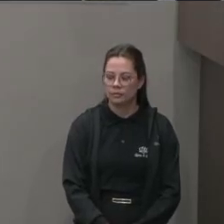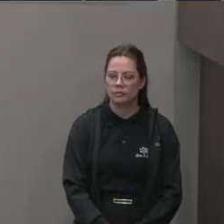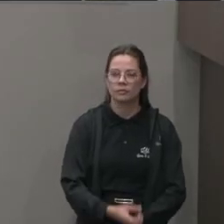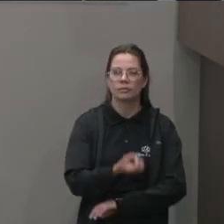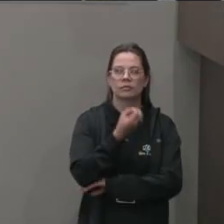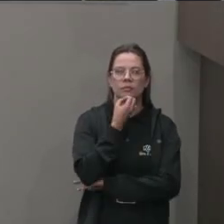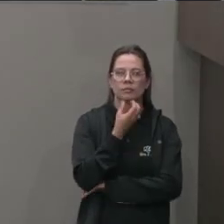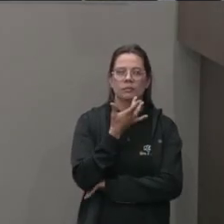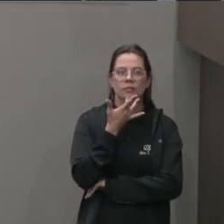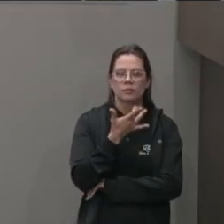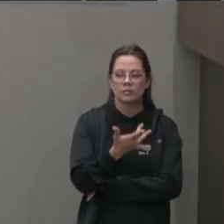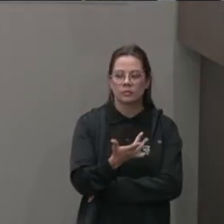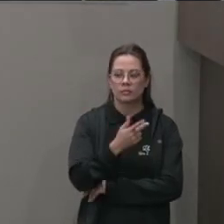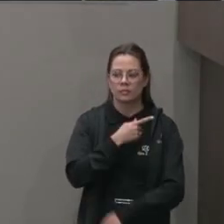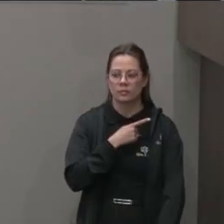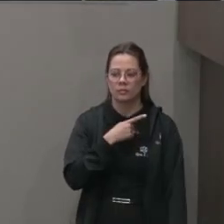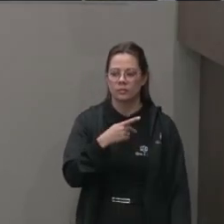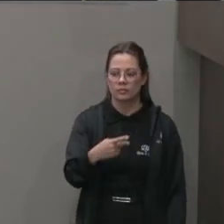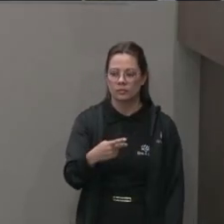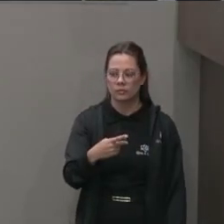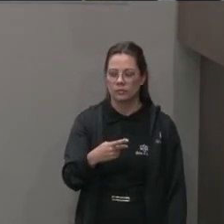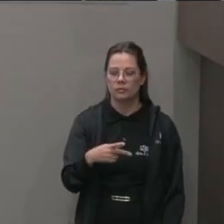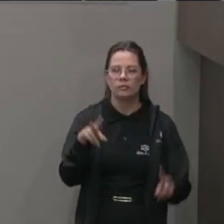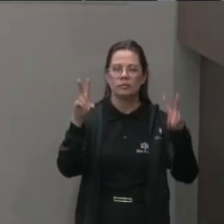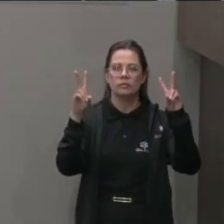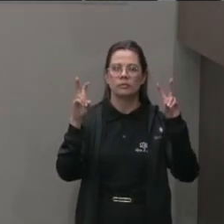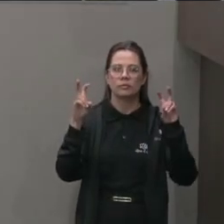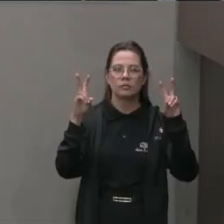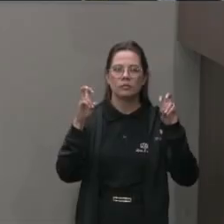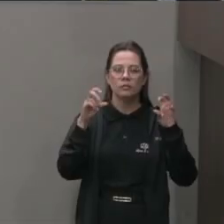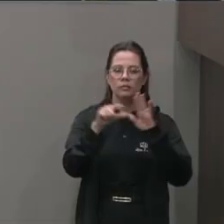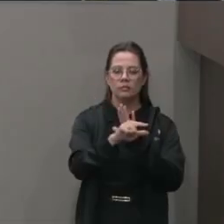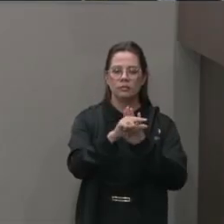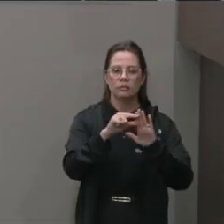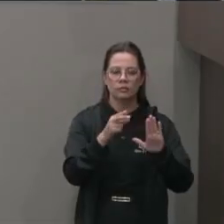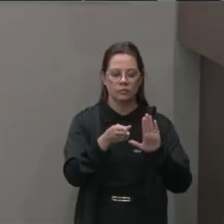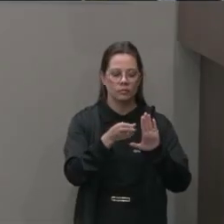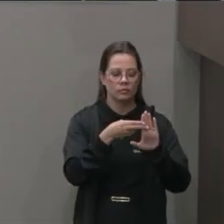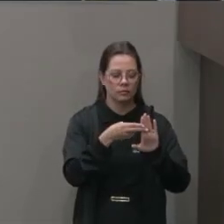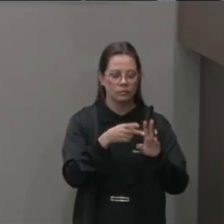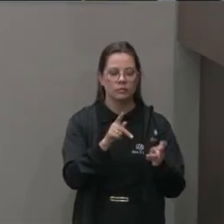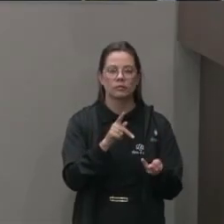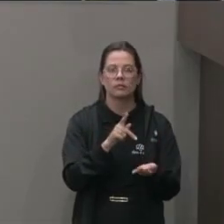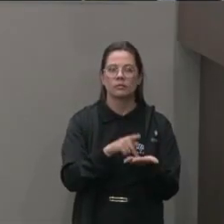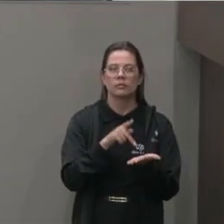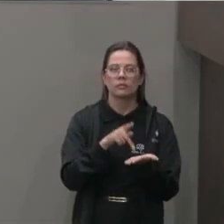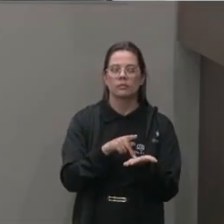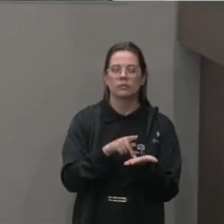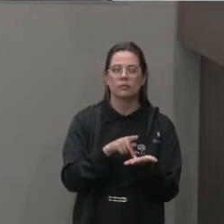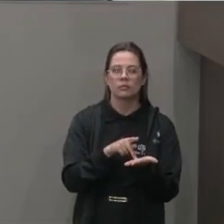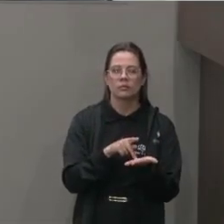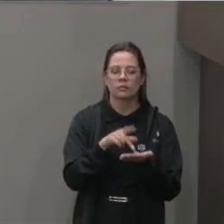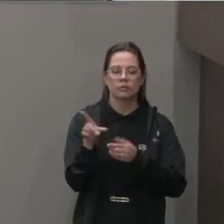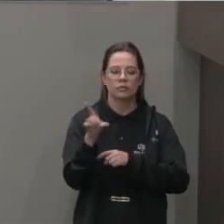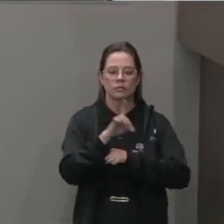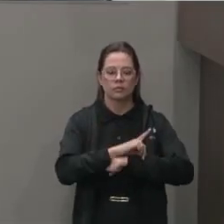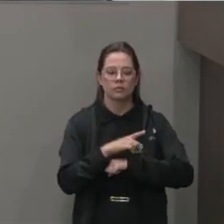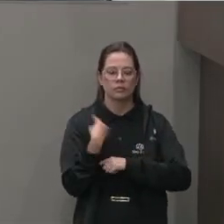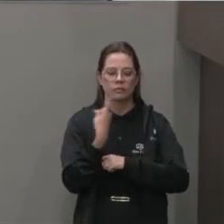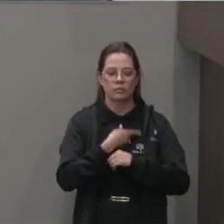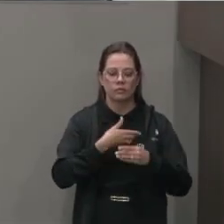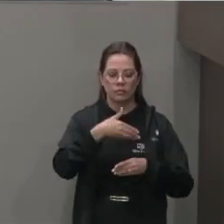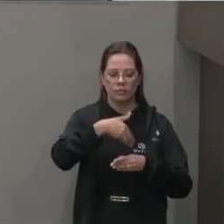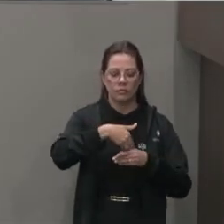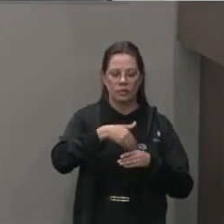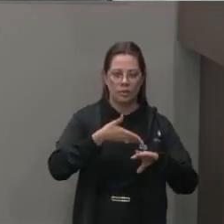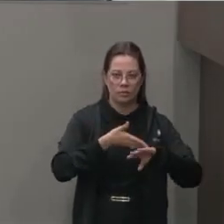Boa tarde, presidente. Sobre essa emenda, na verdade, lá no dia que nós votamos esse projeto, eu